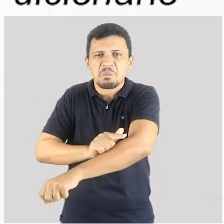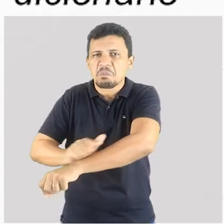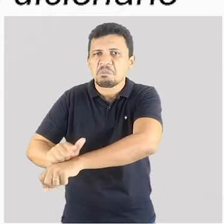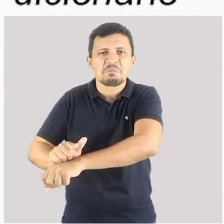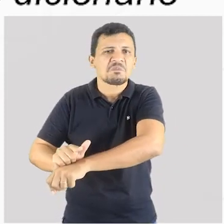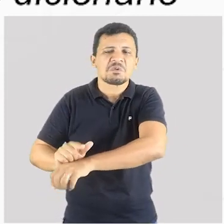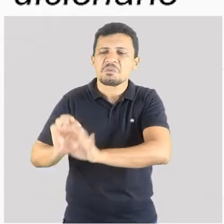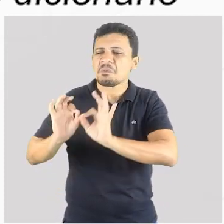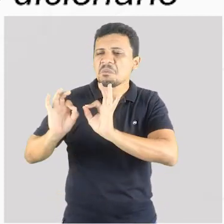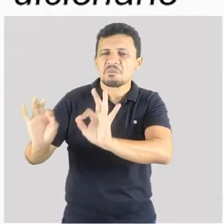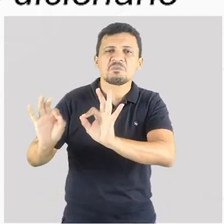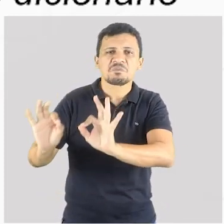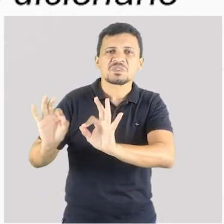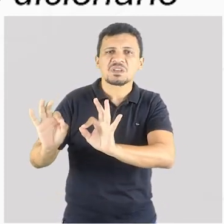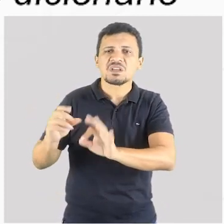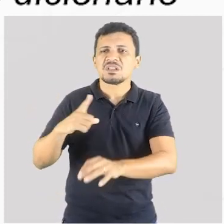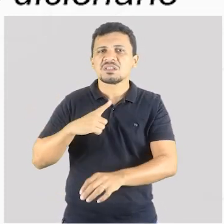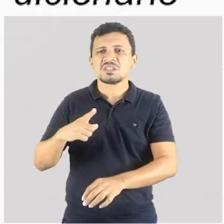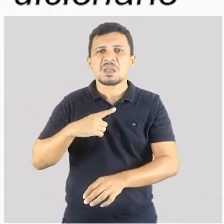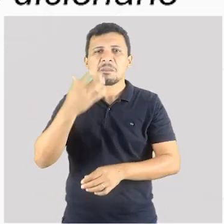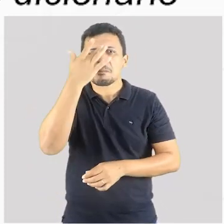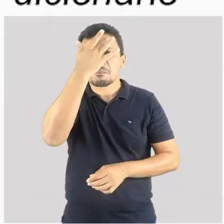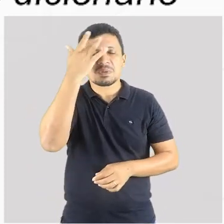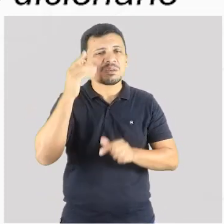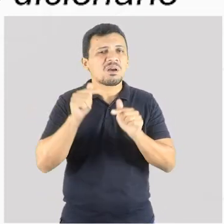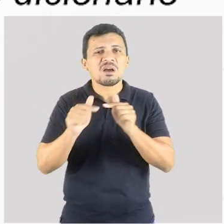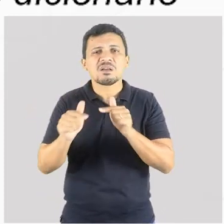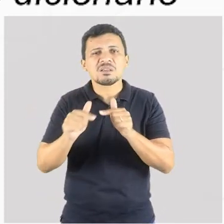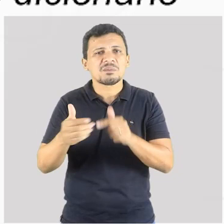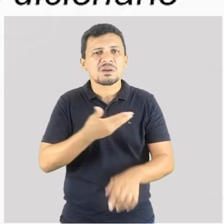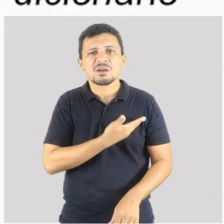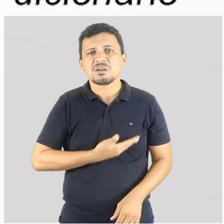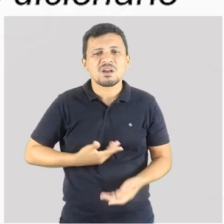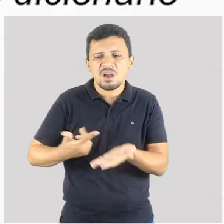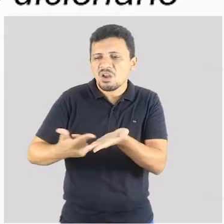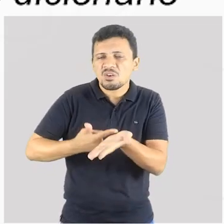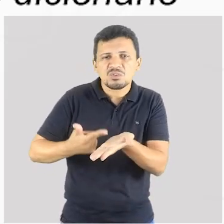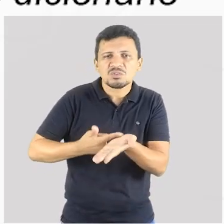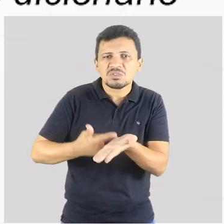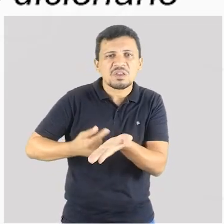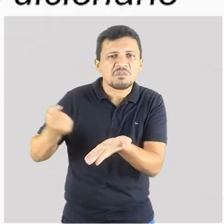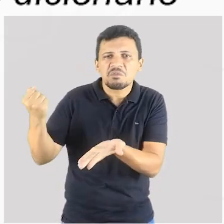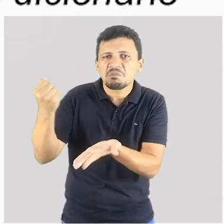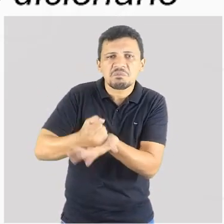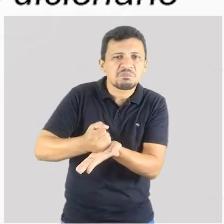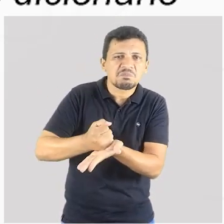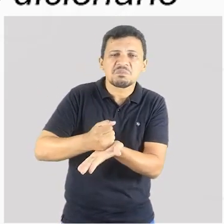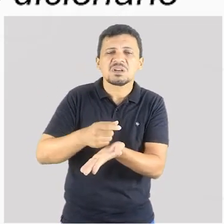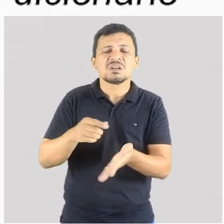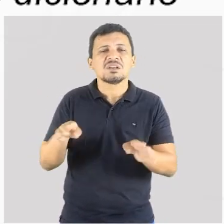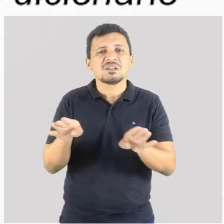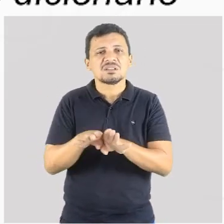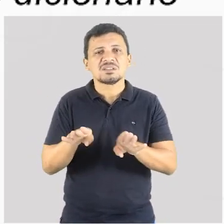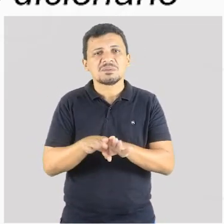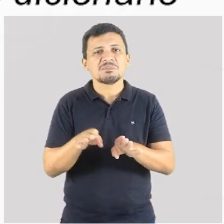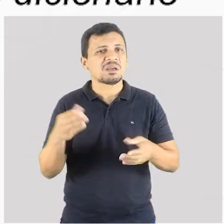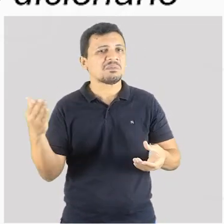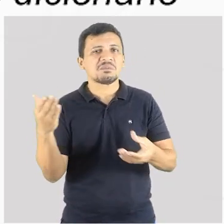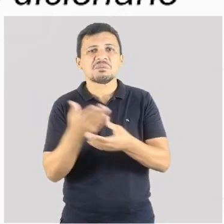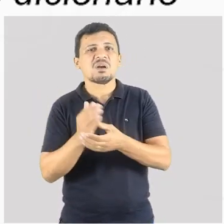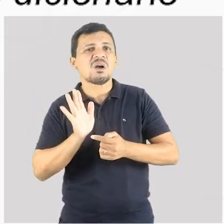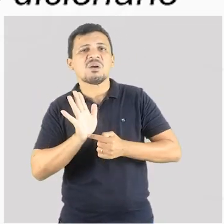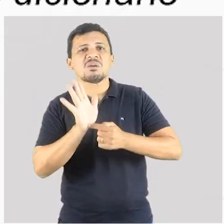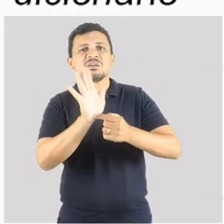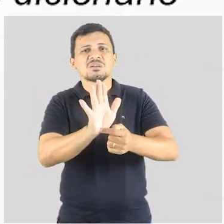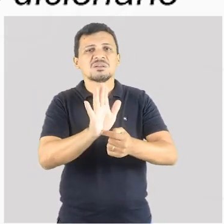do lirismo funcionário público com livro de ponto, expediente, protocolo e manifestações de